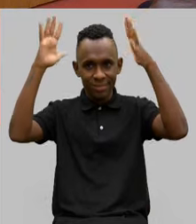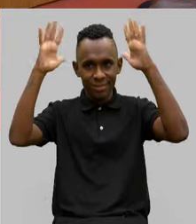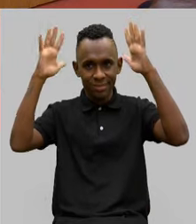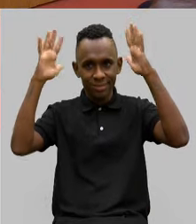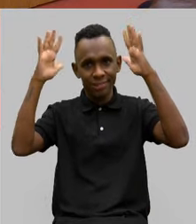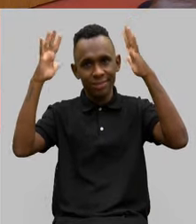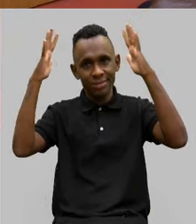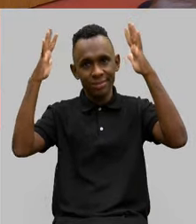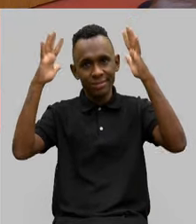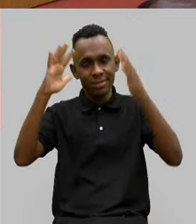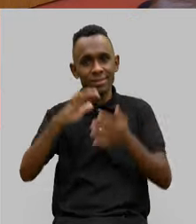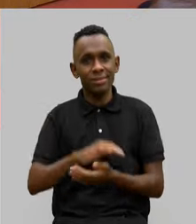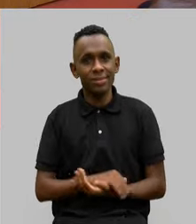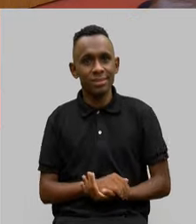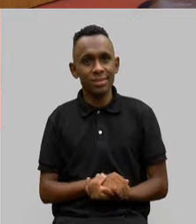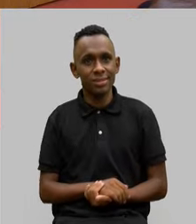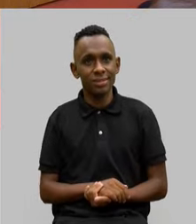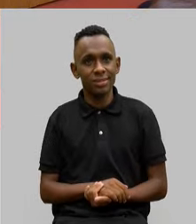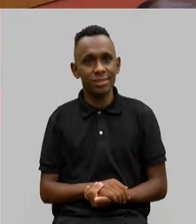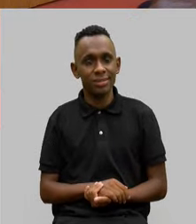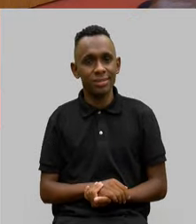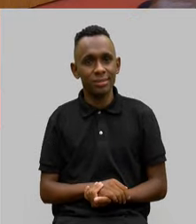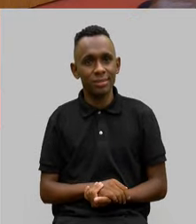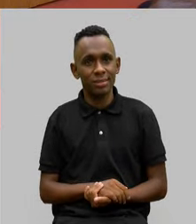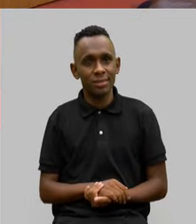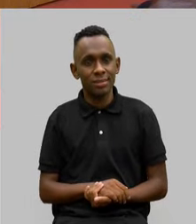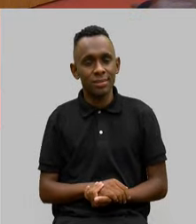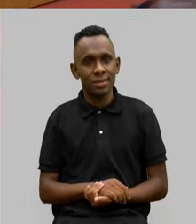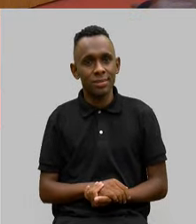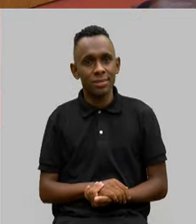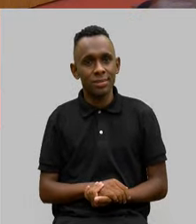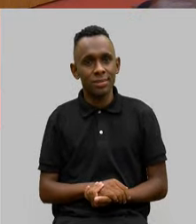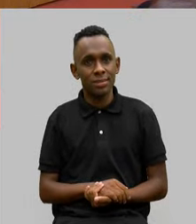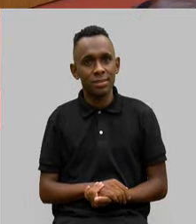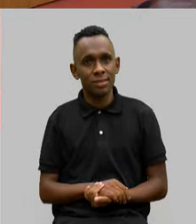população é uma a gente